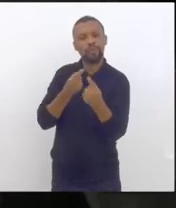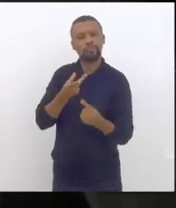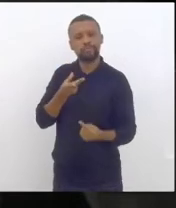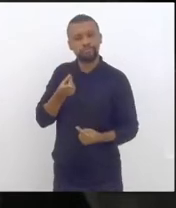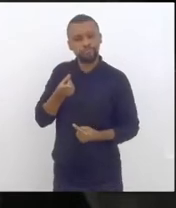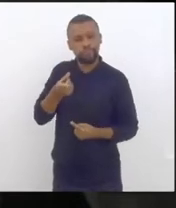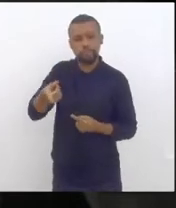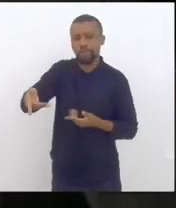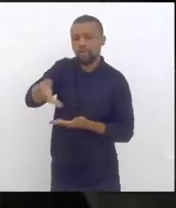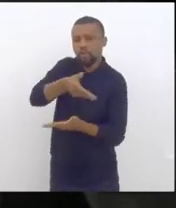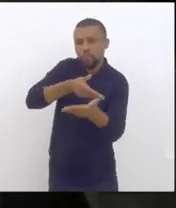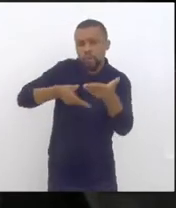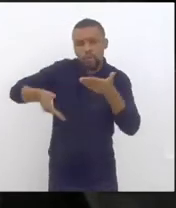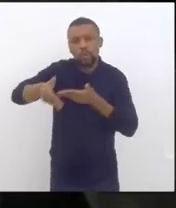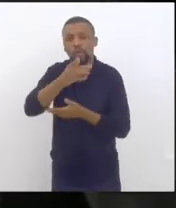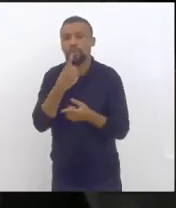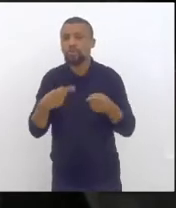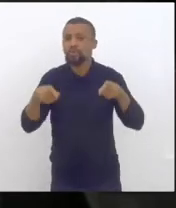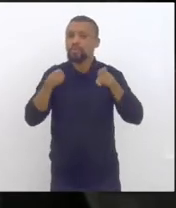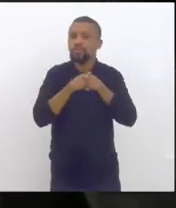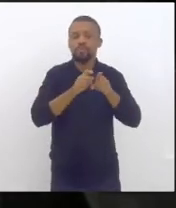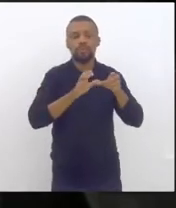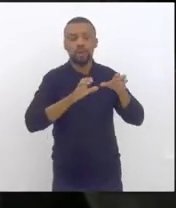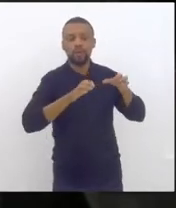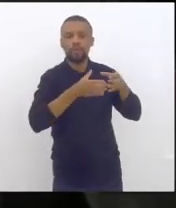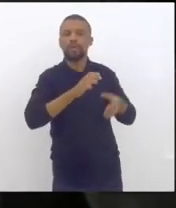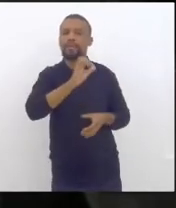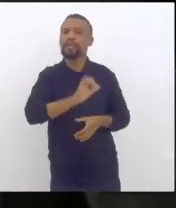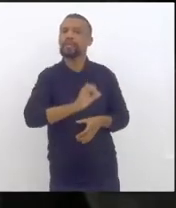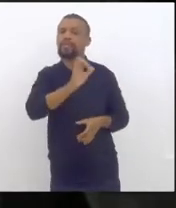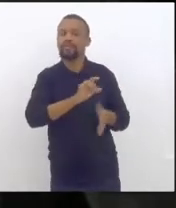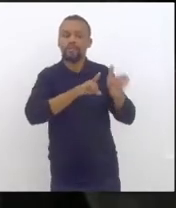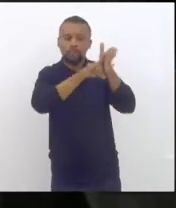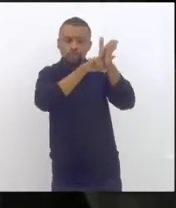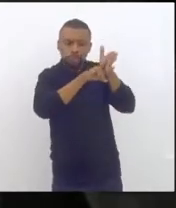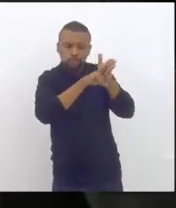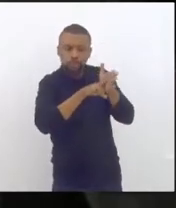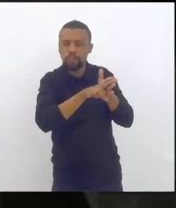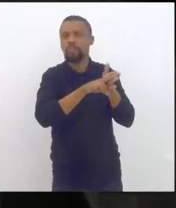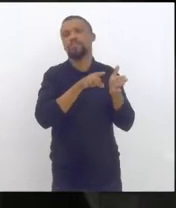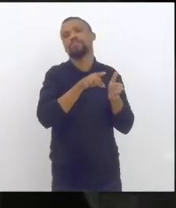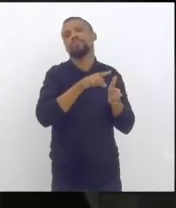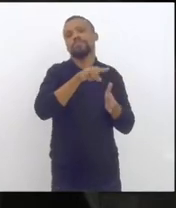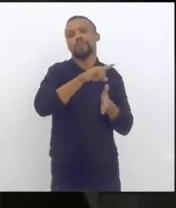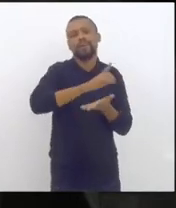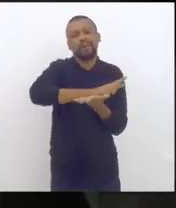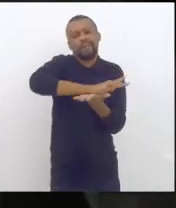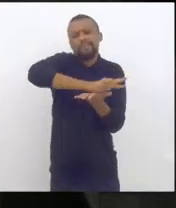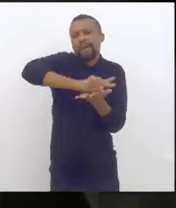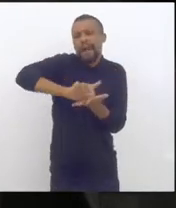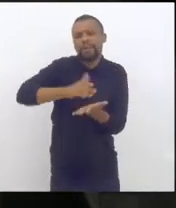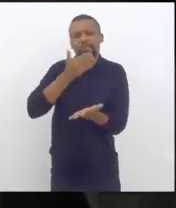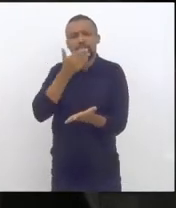fazemos com a comunidade científica com as diferentes culturas